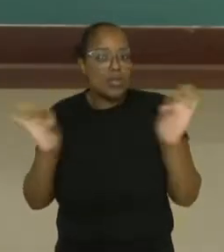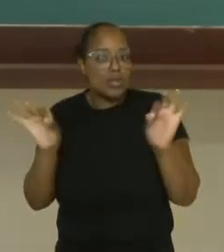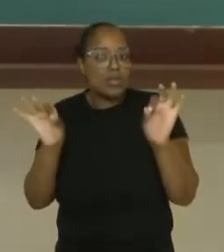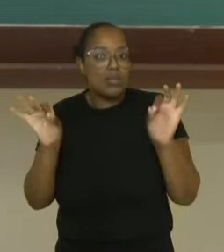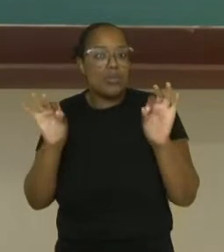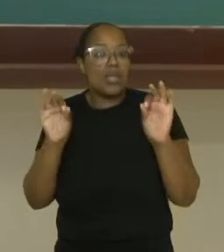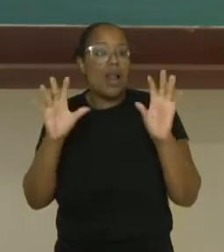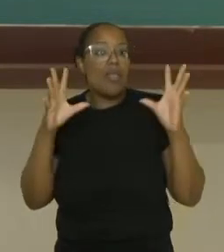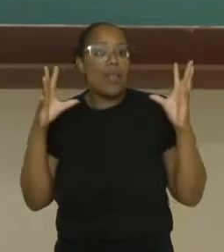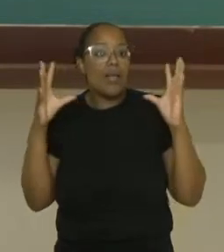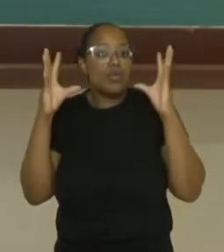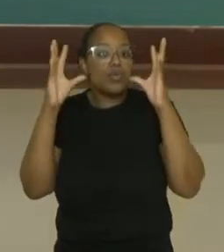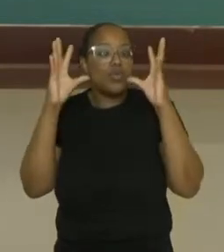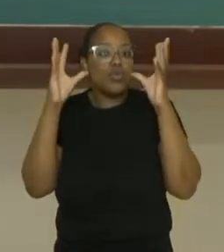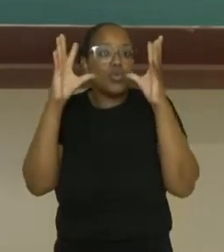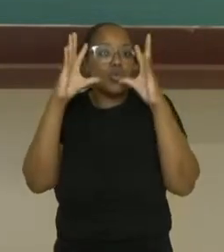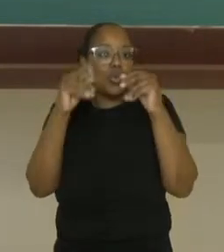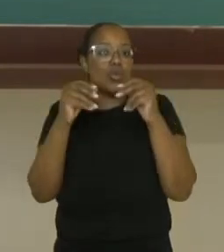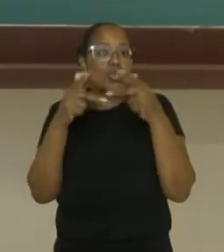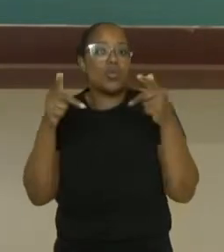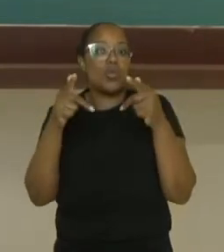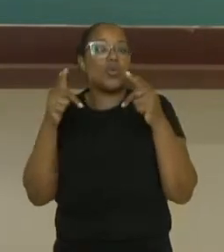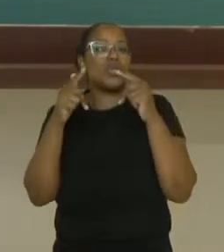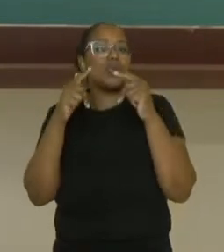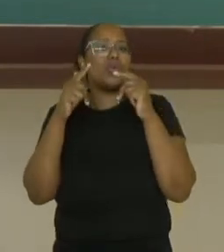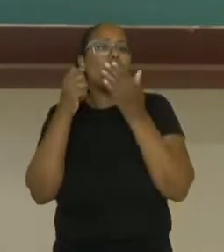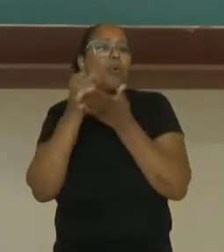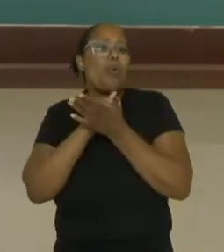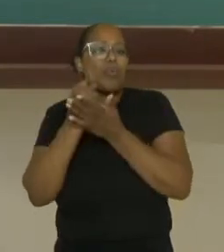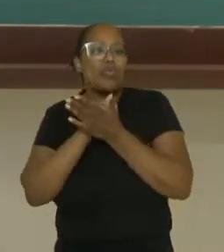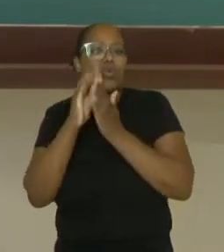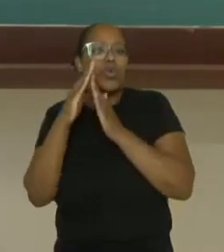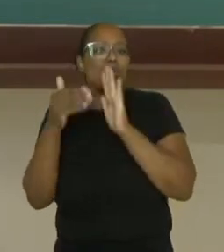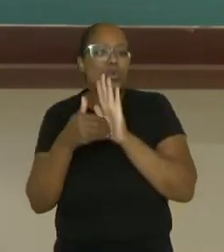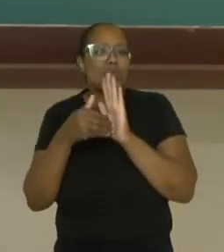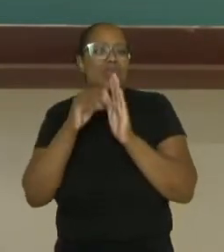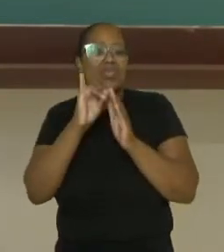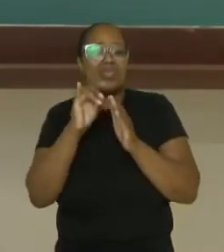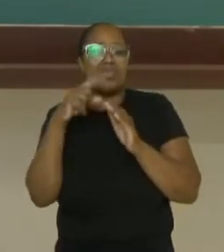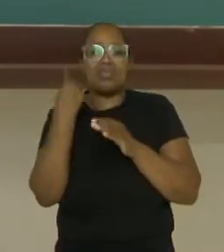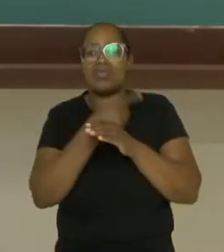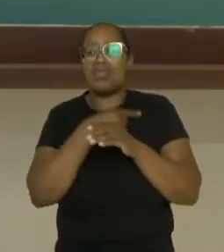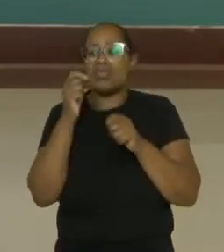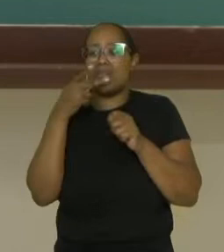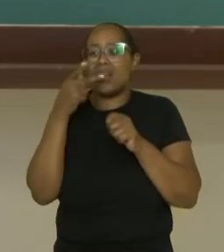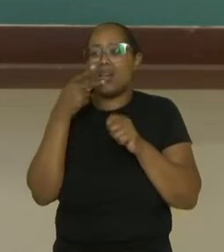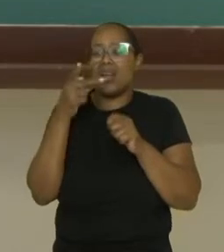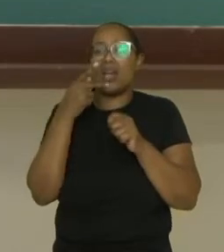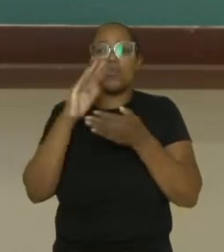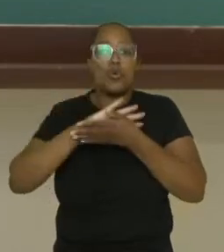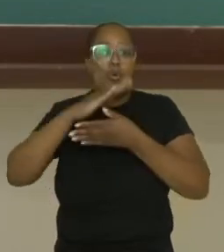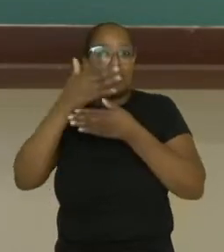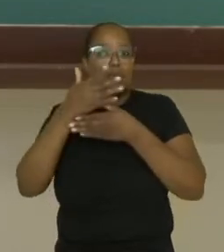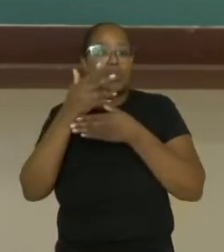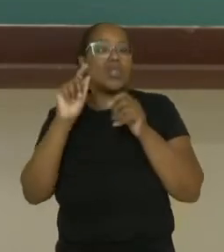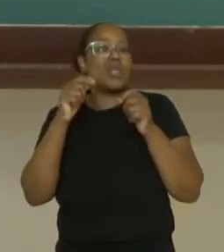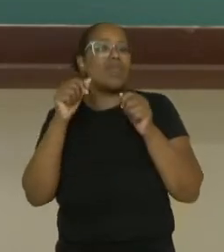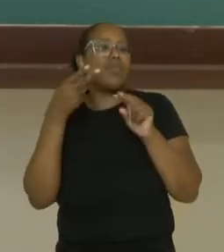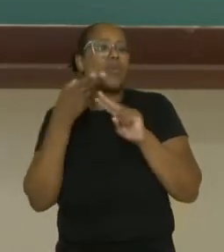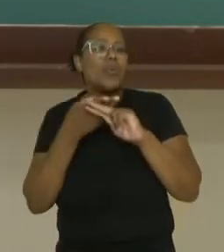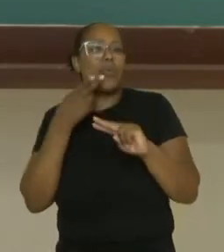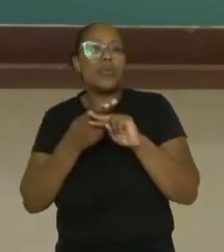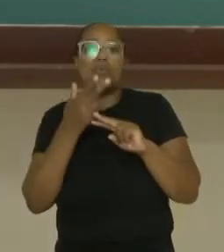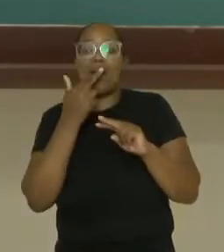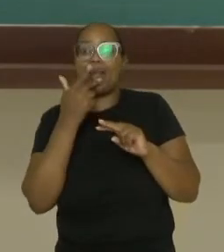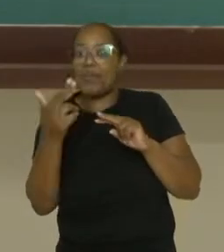simbólica ela tá ali no esquema de programação. Quando a gente está falando de um computador que usa uma linguagem binária, simbólica, tem